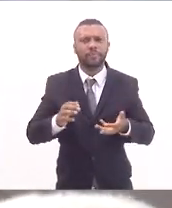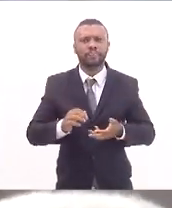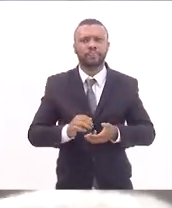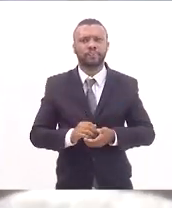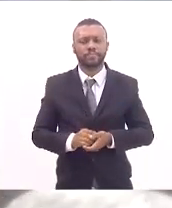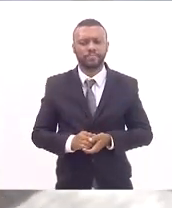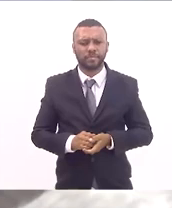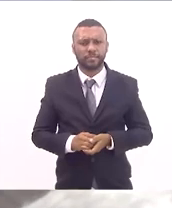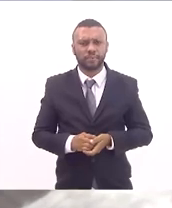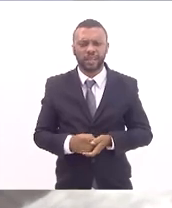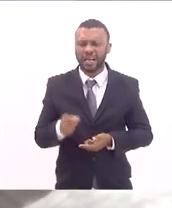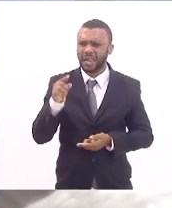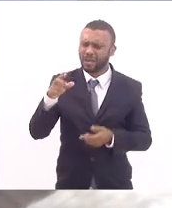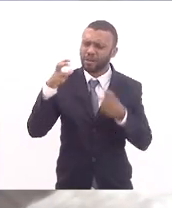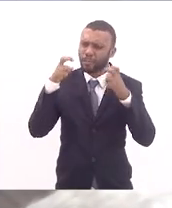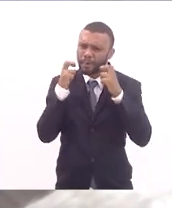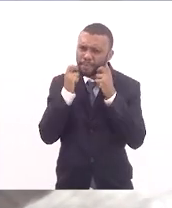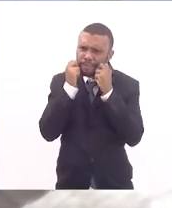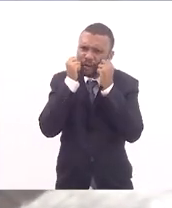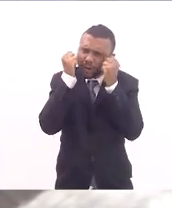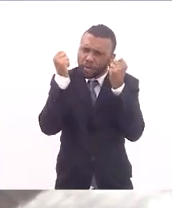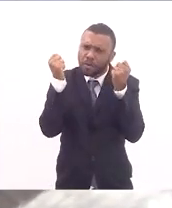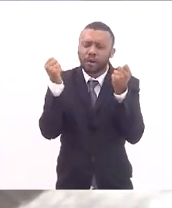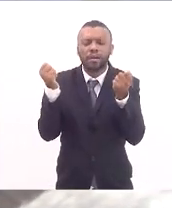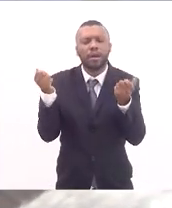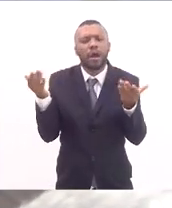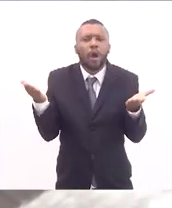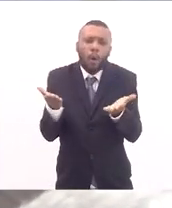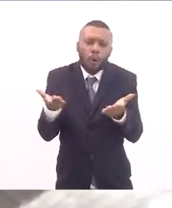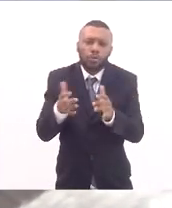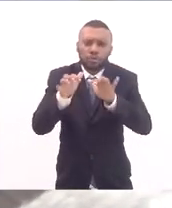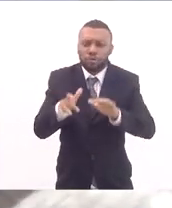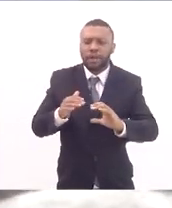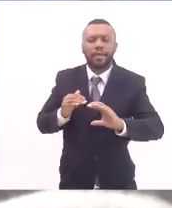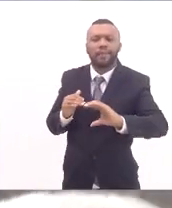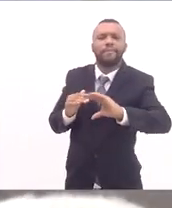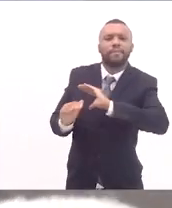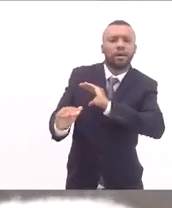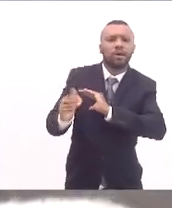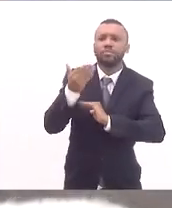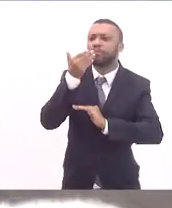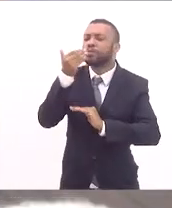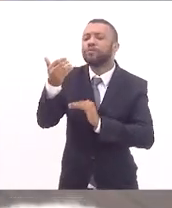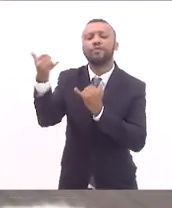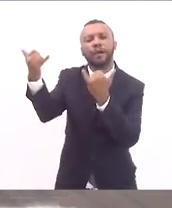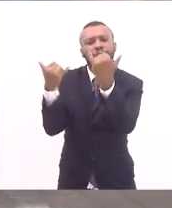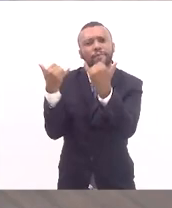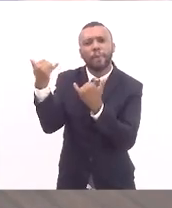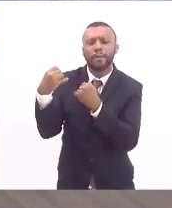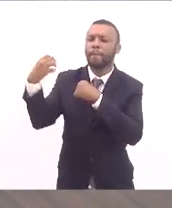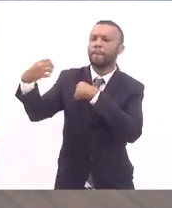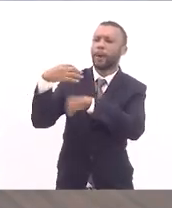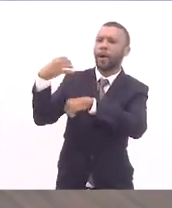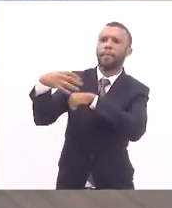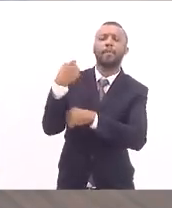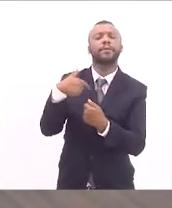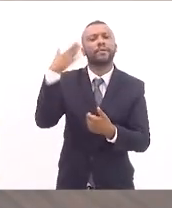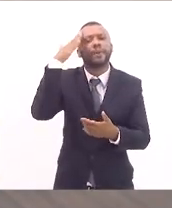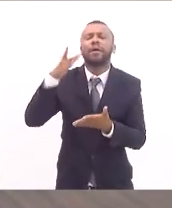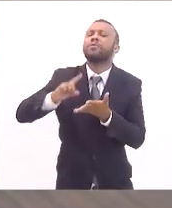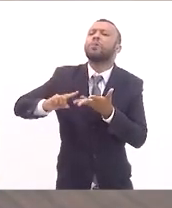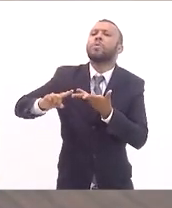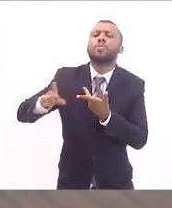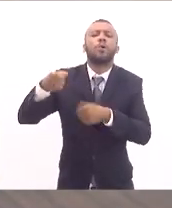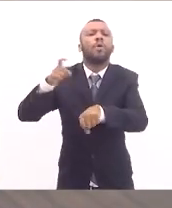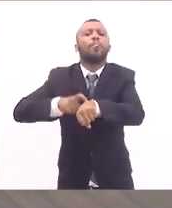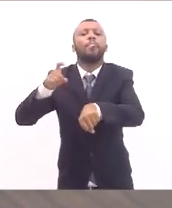Isso é uma vergonha e eu estou enviando essa requerimento de informação eu quero saber quanto tempo esse